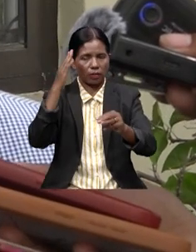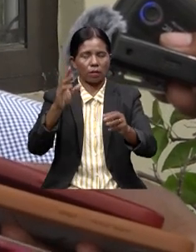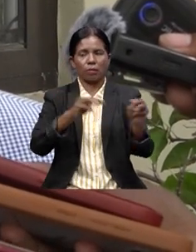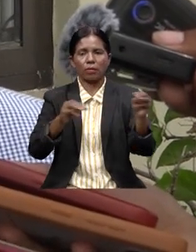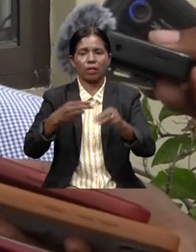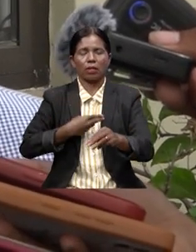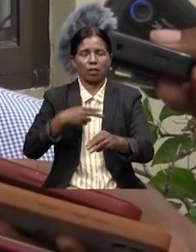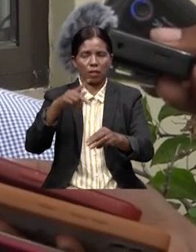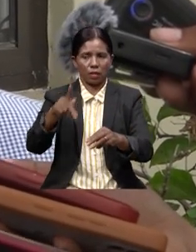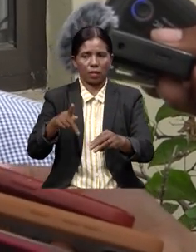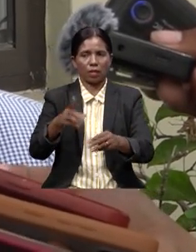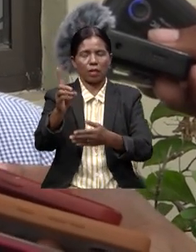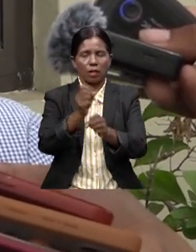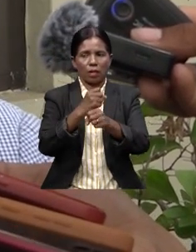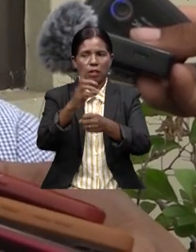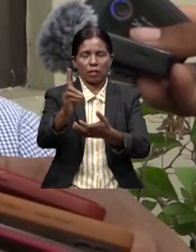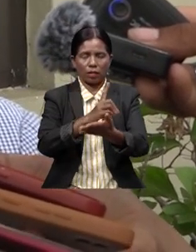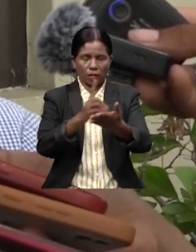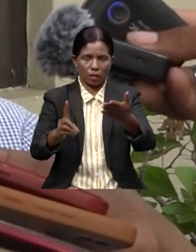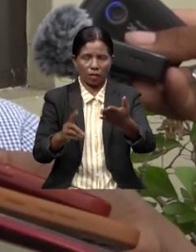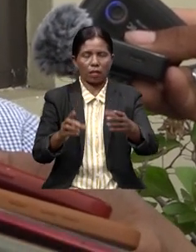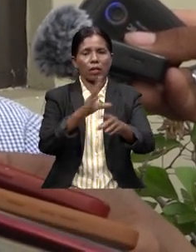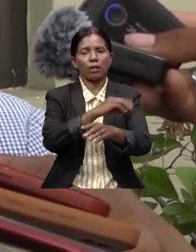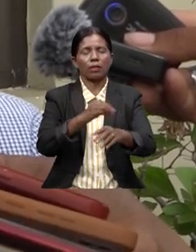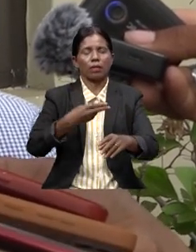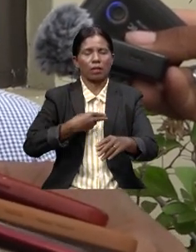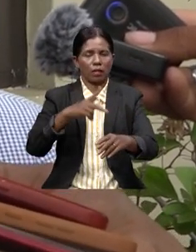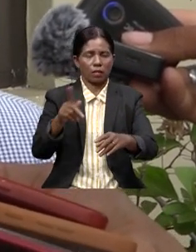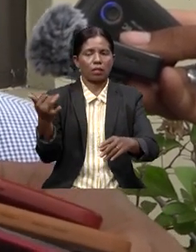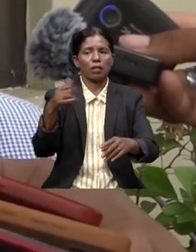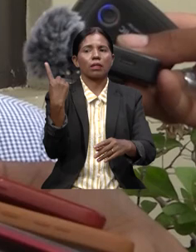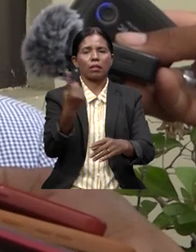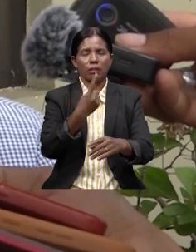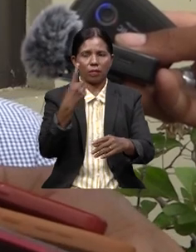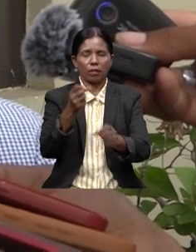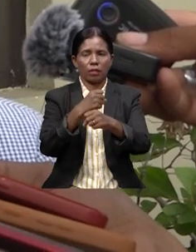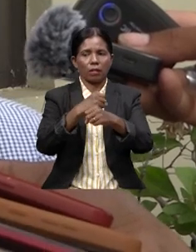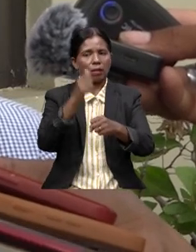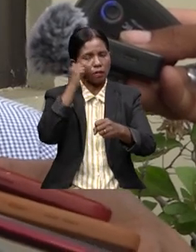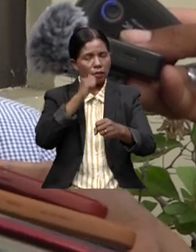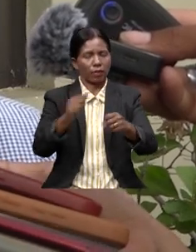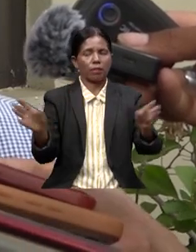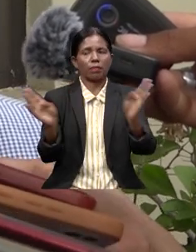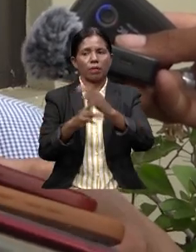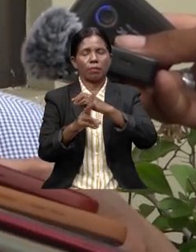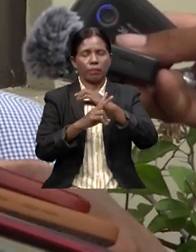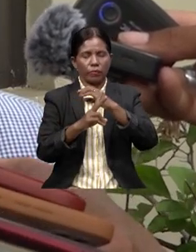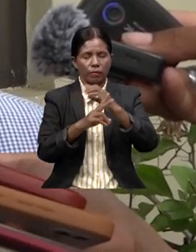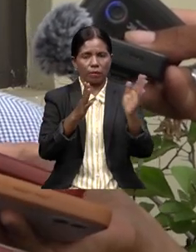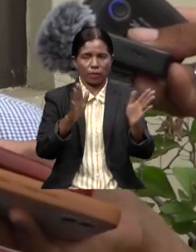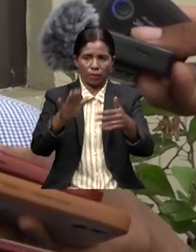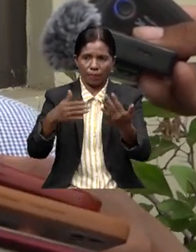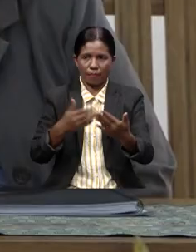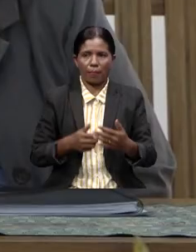ne bem maka discriminativo no halok sira ne bem maka sempre halok feto sai vítima iha proceso hotu. Além